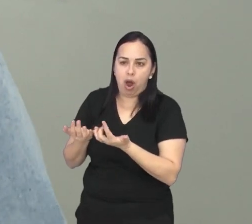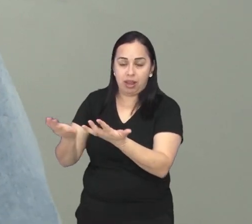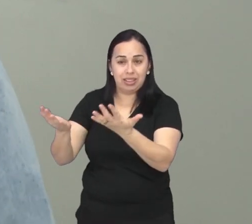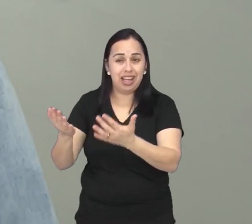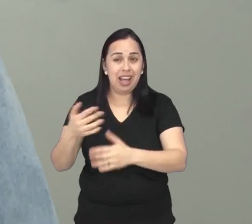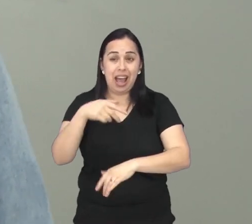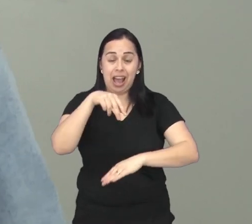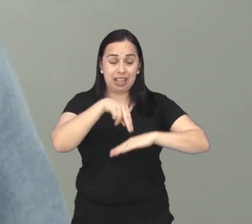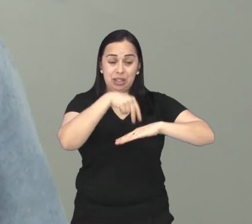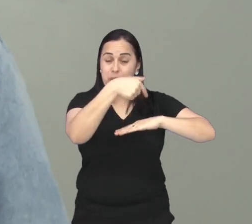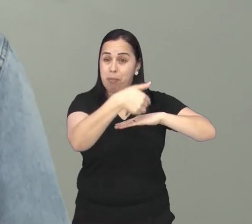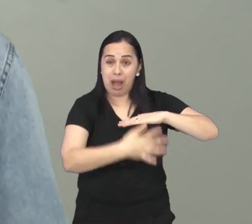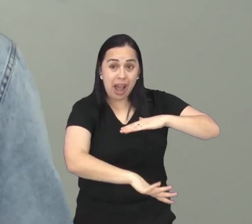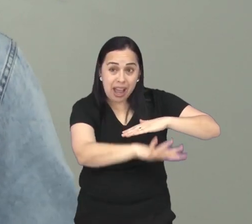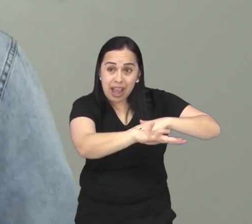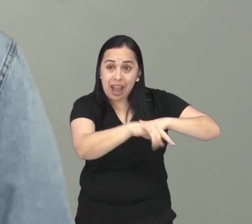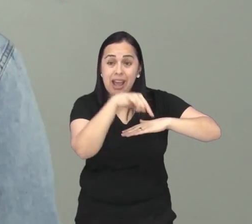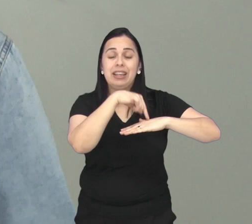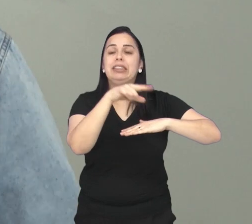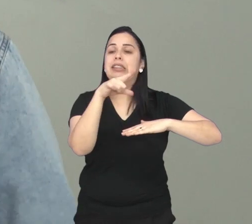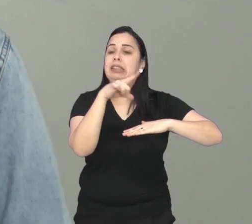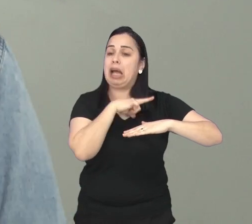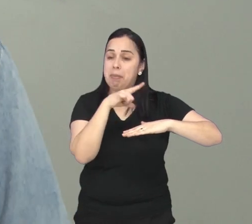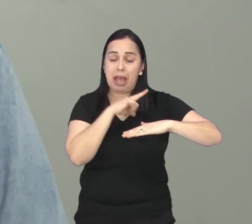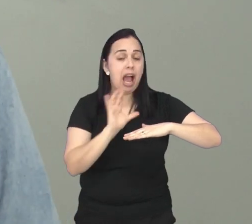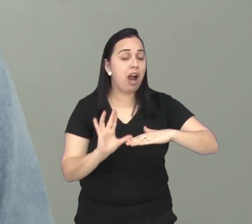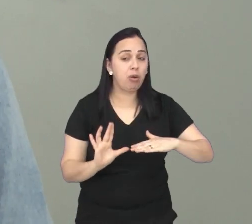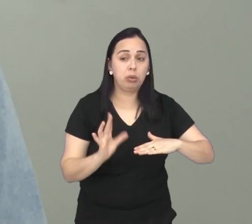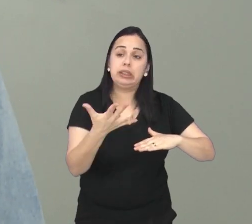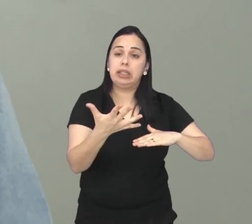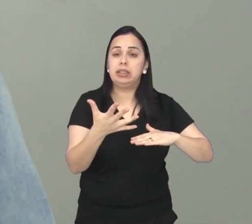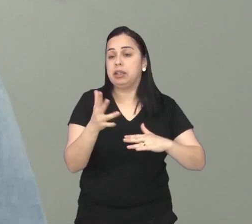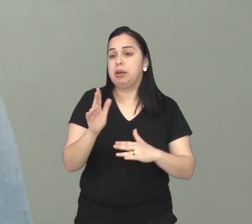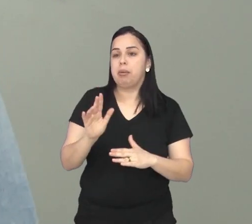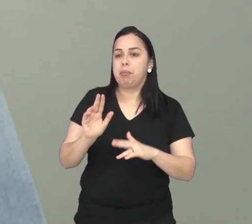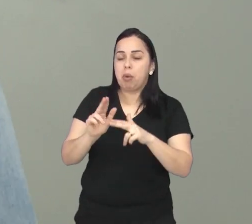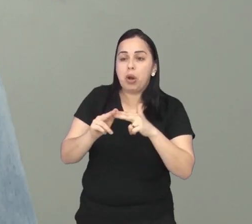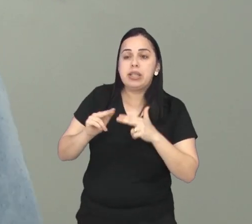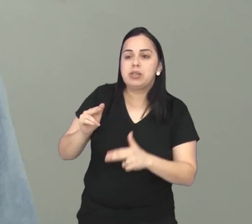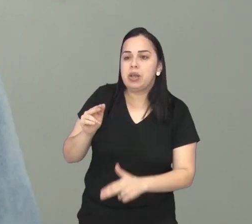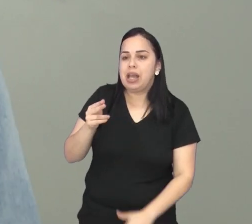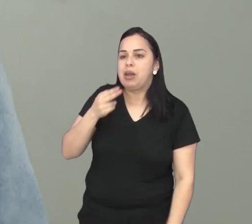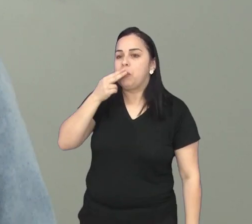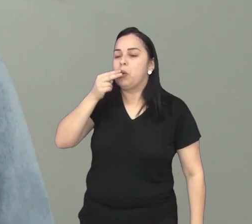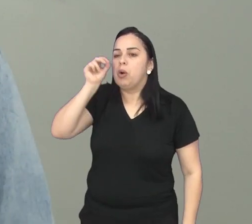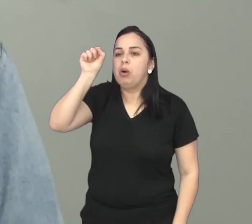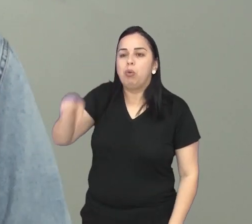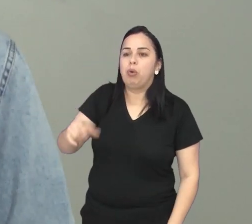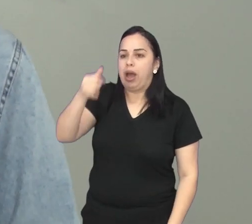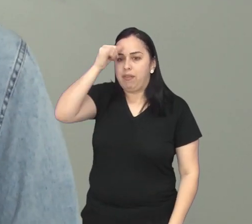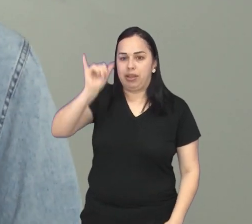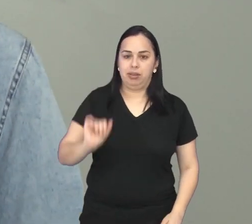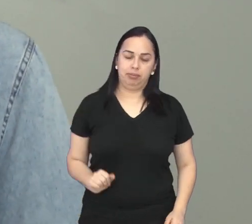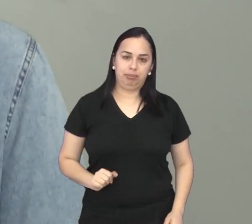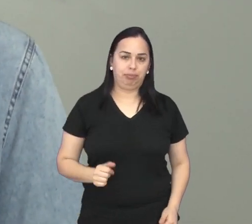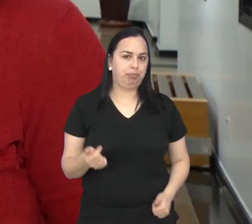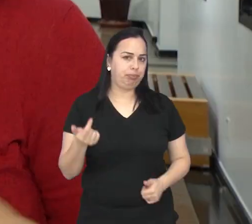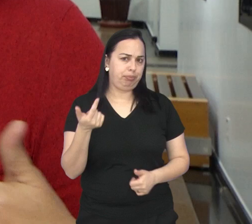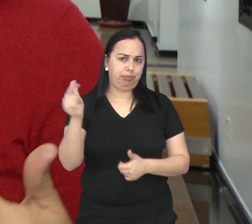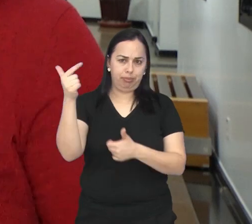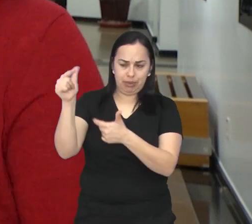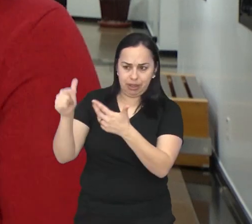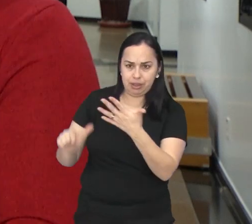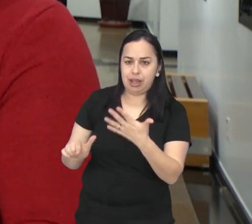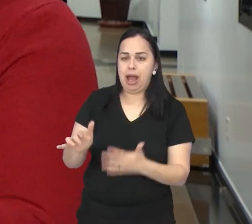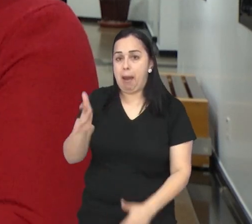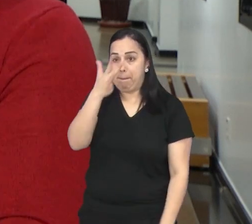aqui também, o banhado já tem um problema da própria estufa. Então é importante também evitar esse tipo de atitude. Fora